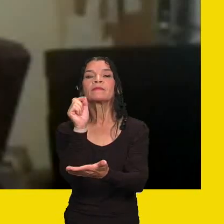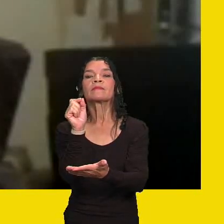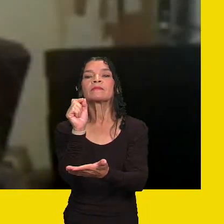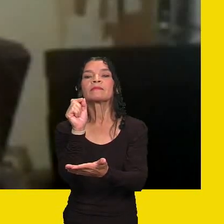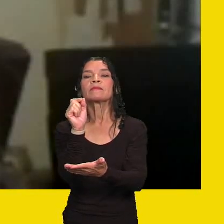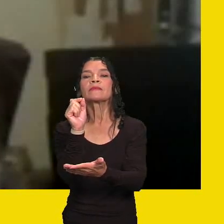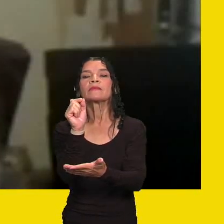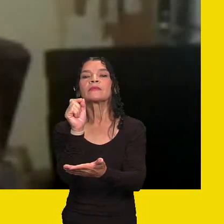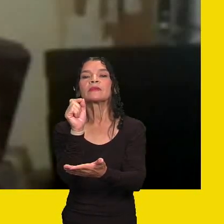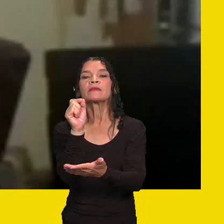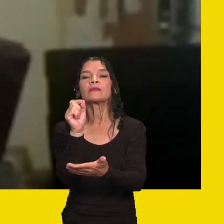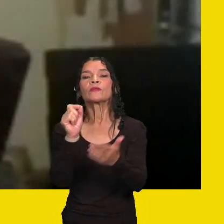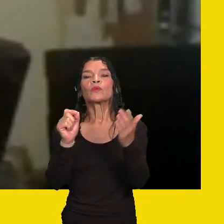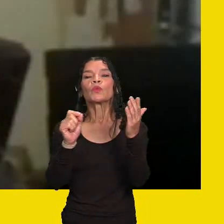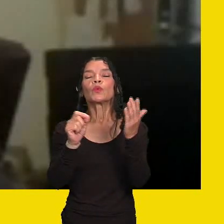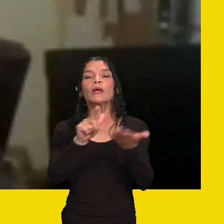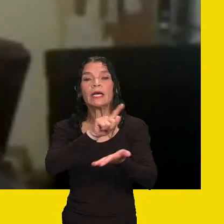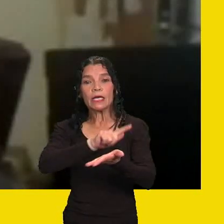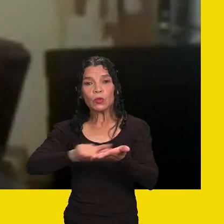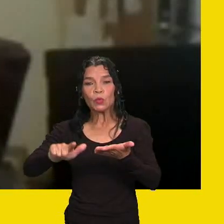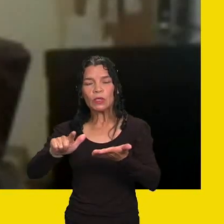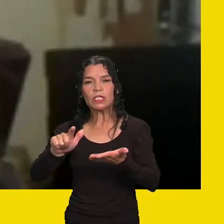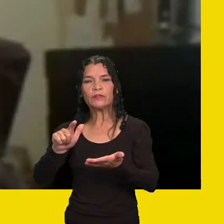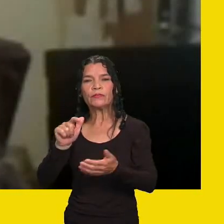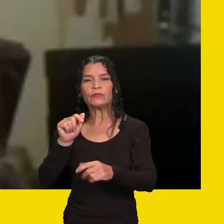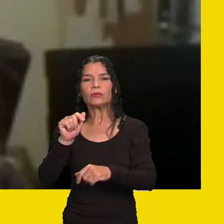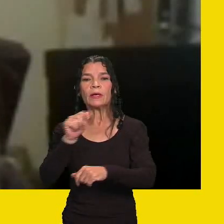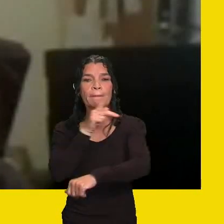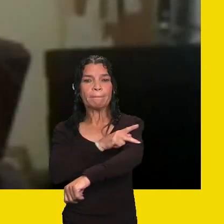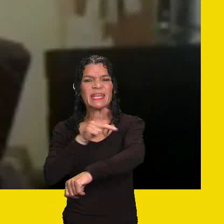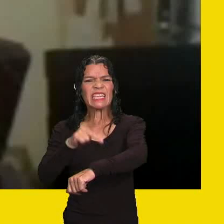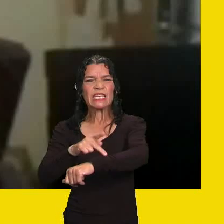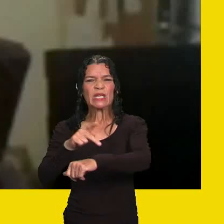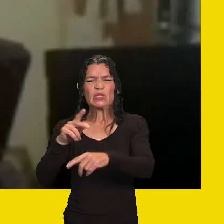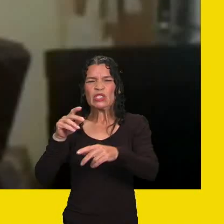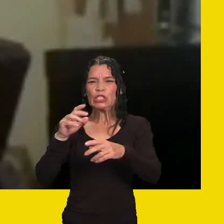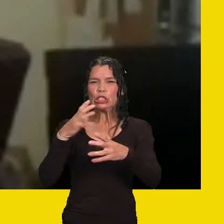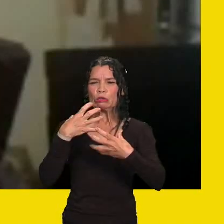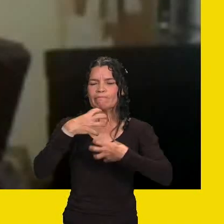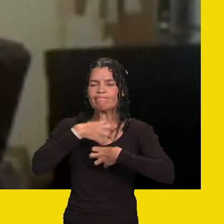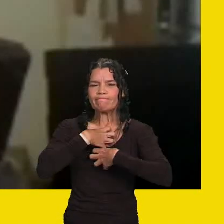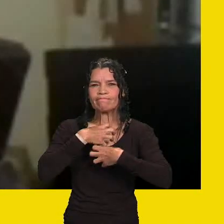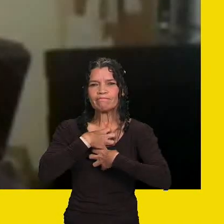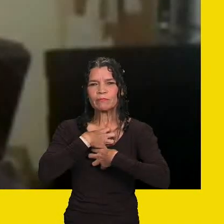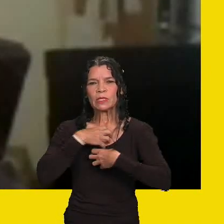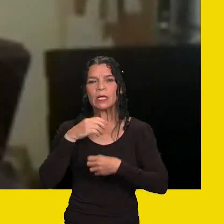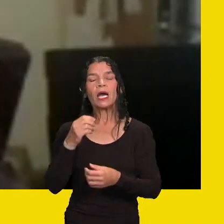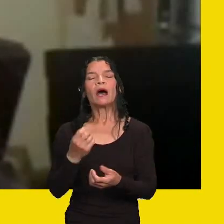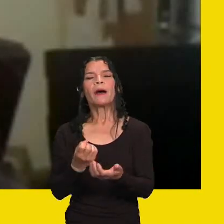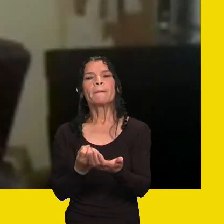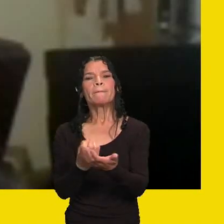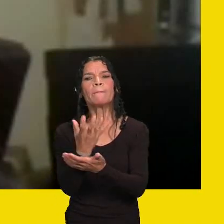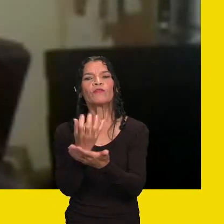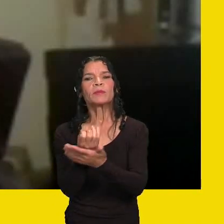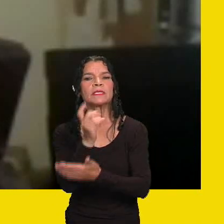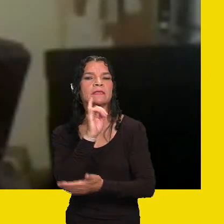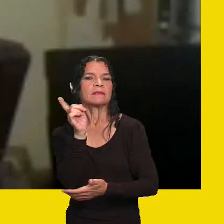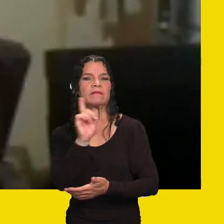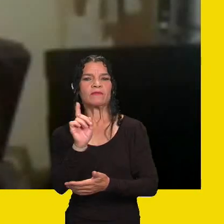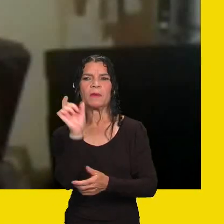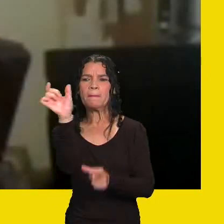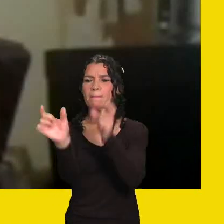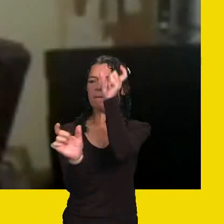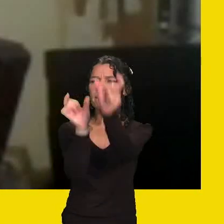que... É do livro Pedagogia do Oprimido, tá? Ele fala que a alfabetização não é um jogo de palavras. É